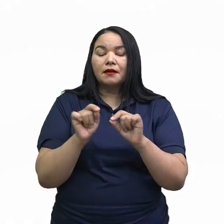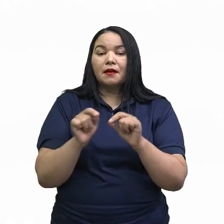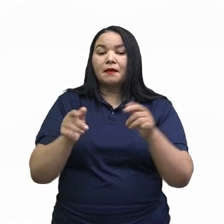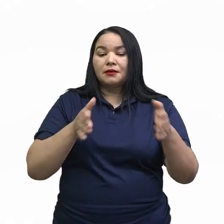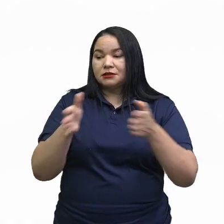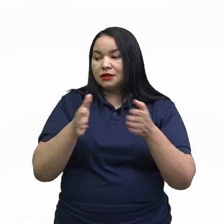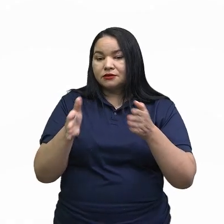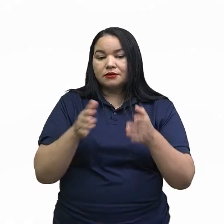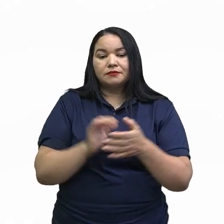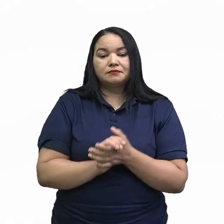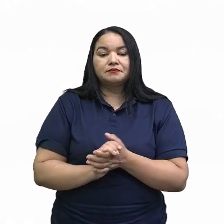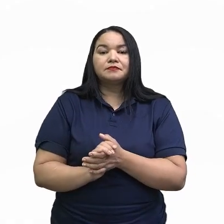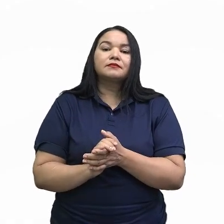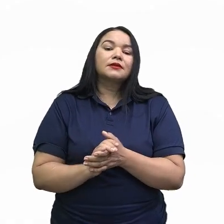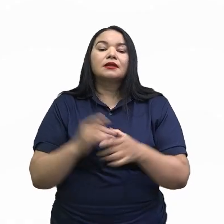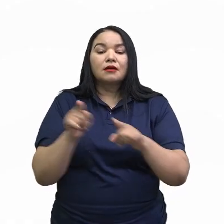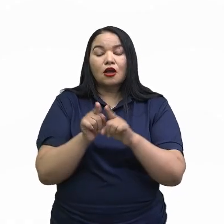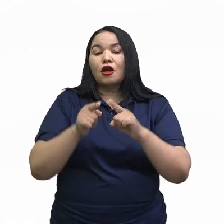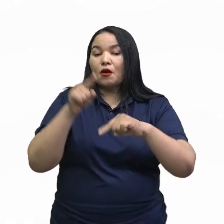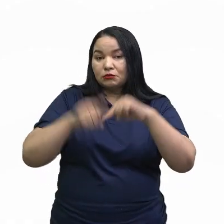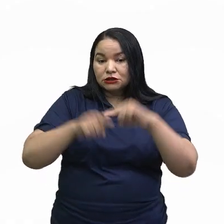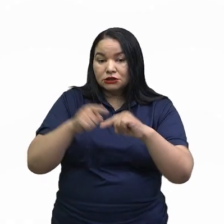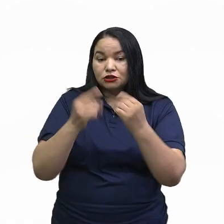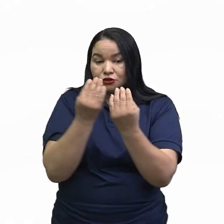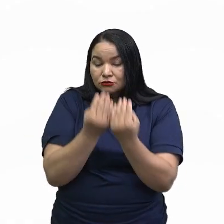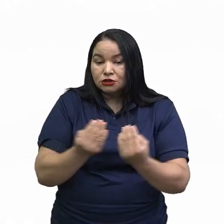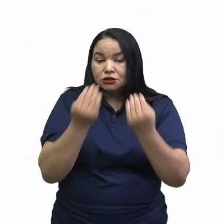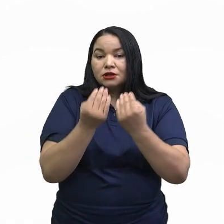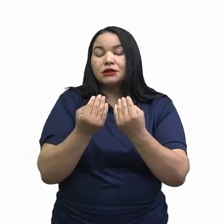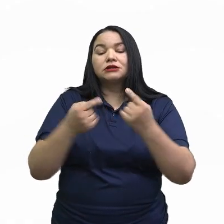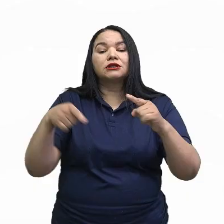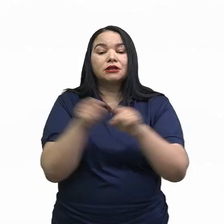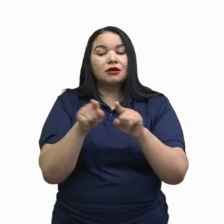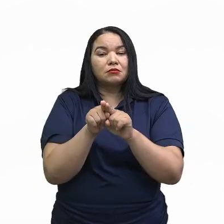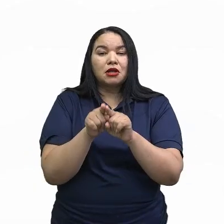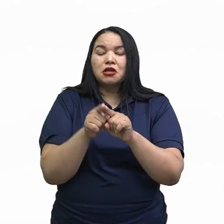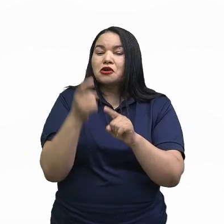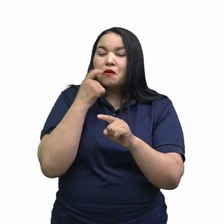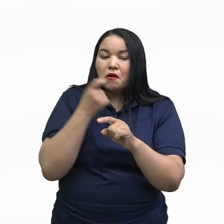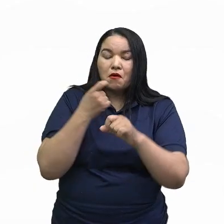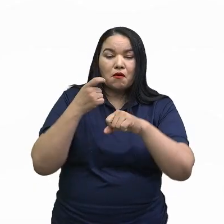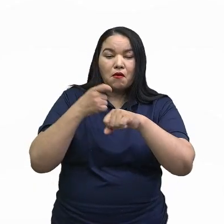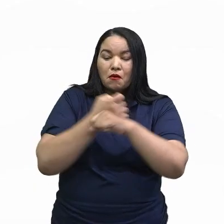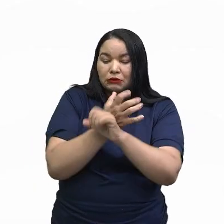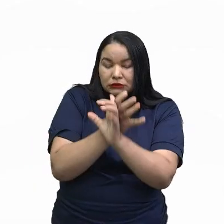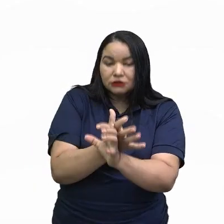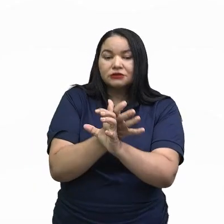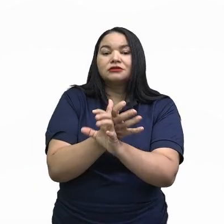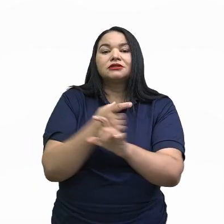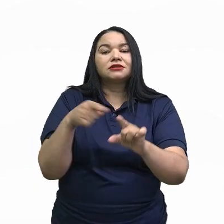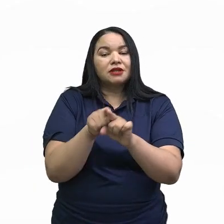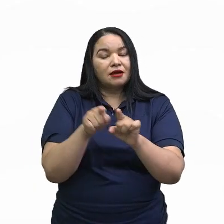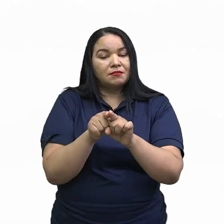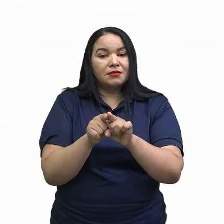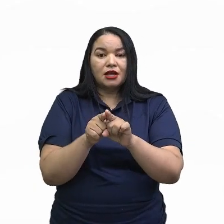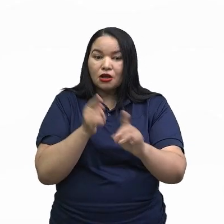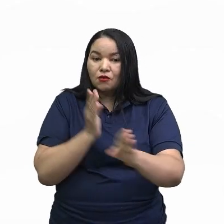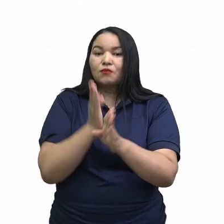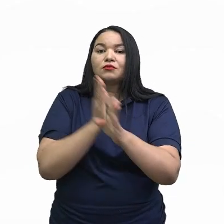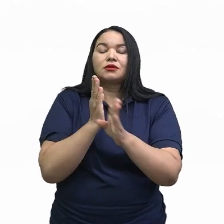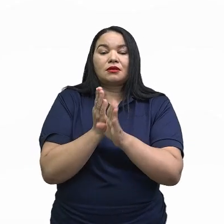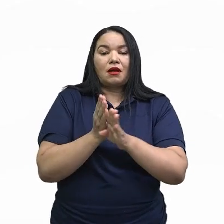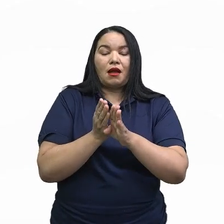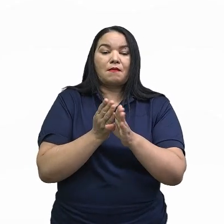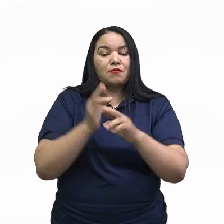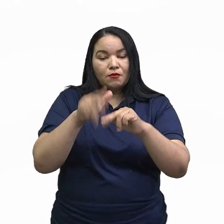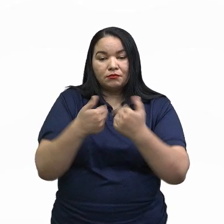período, não são todos os objetos ou ossos, né, que podem ali ser datados a partir do carbono 14,